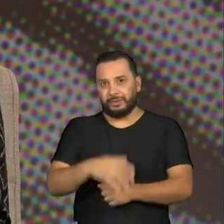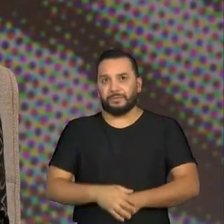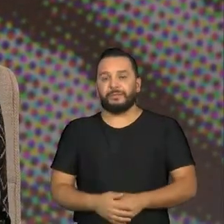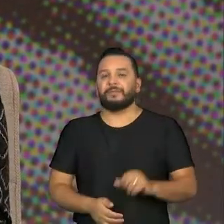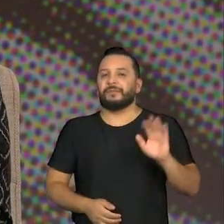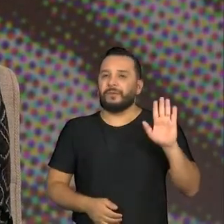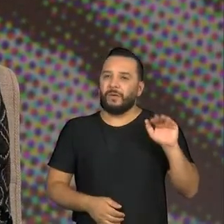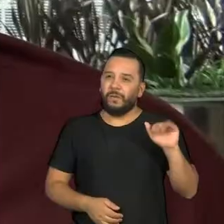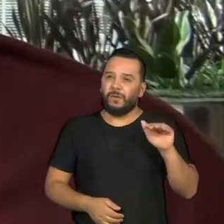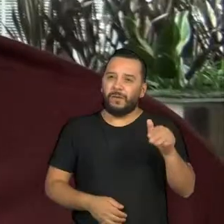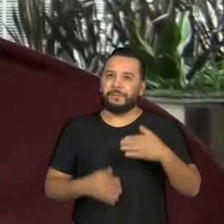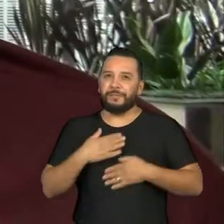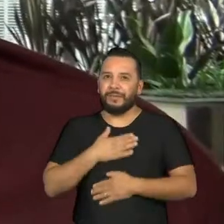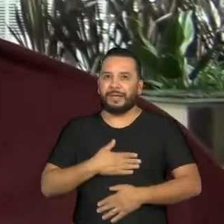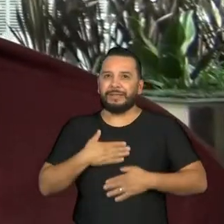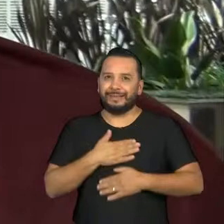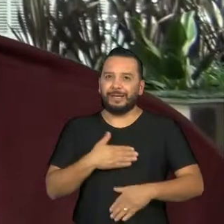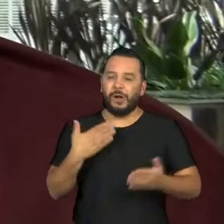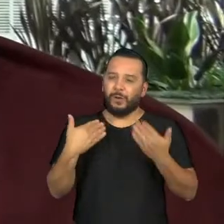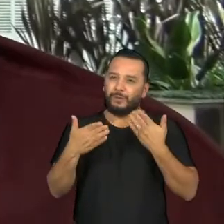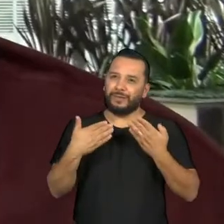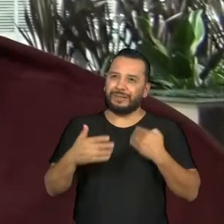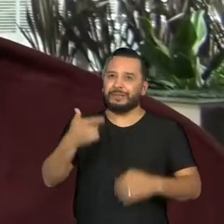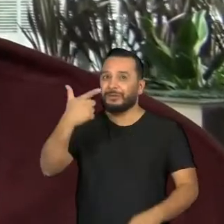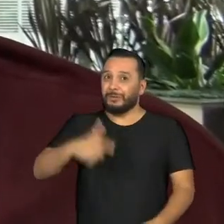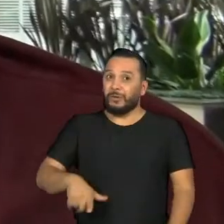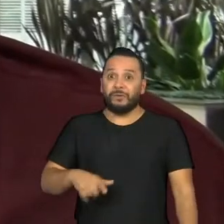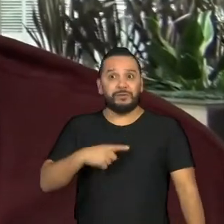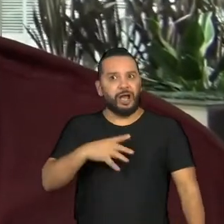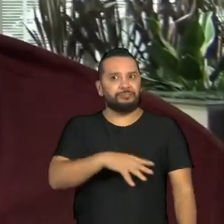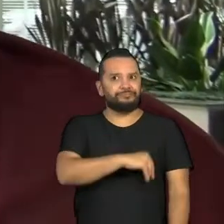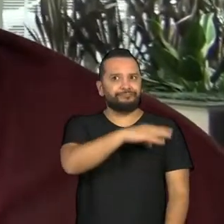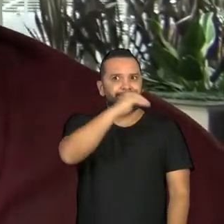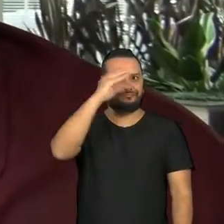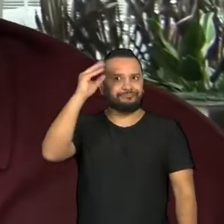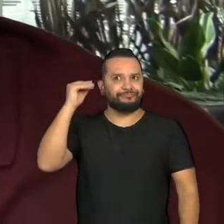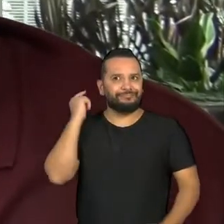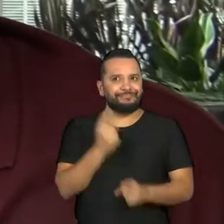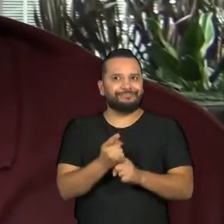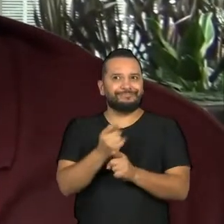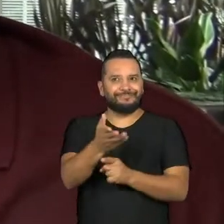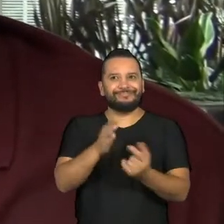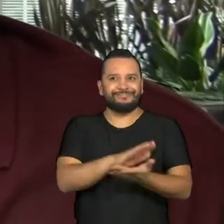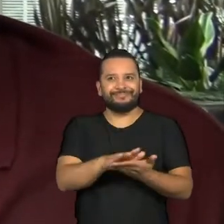que prazer a gente estar conversando novamente. Faz tempo, né? Pois é.